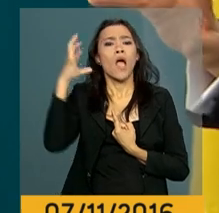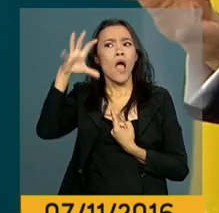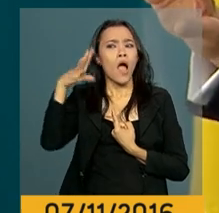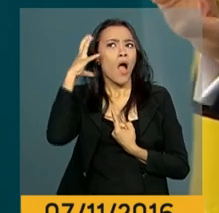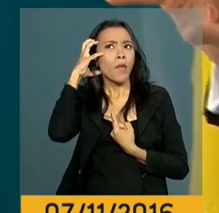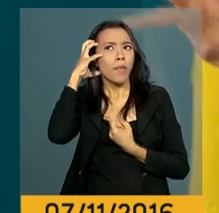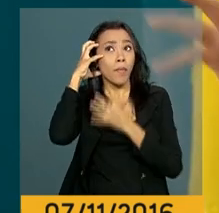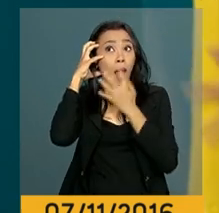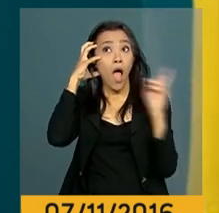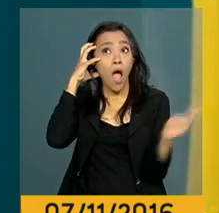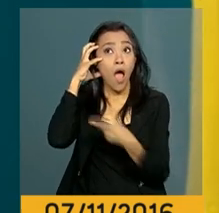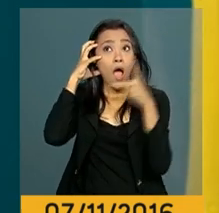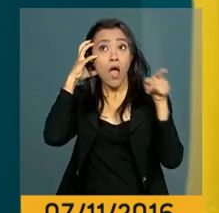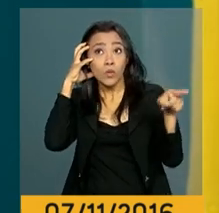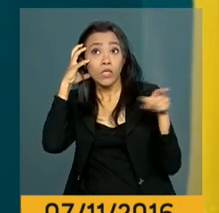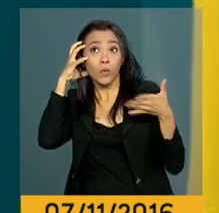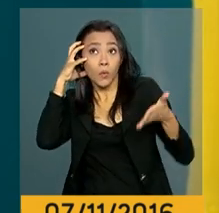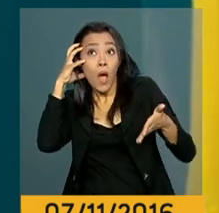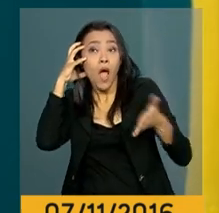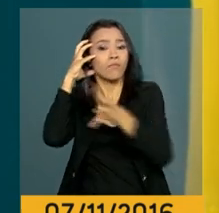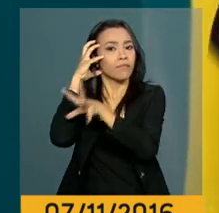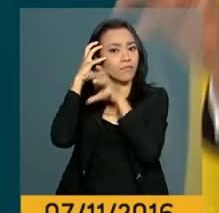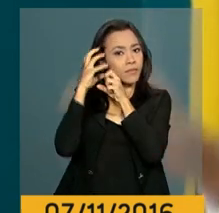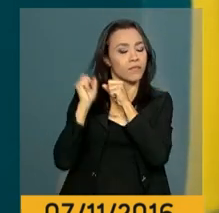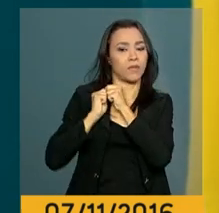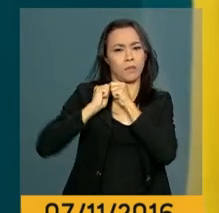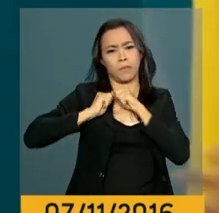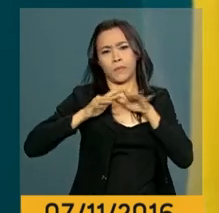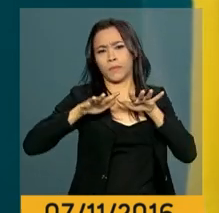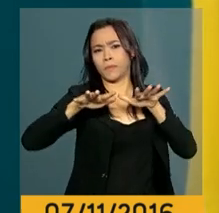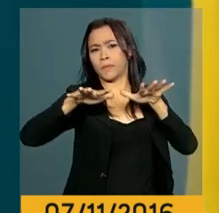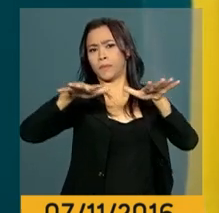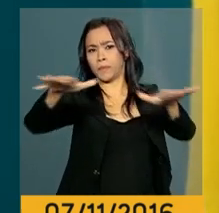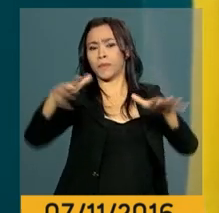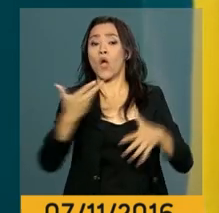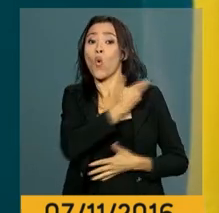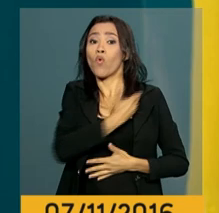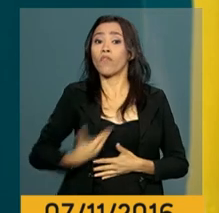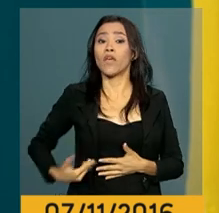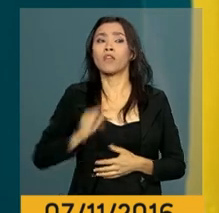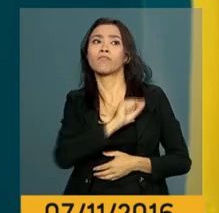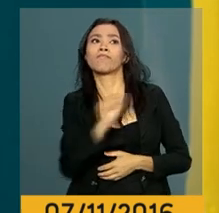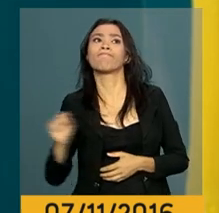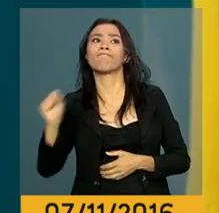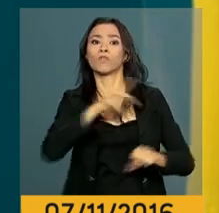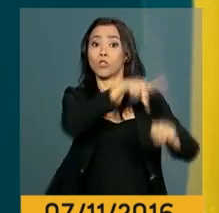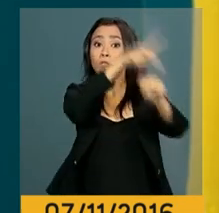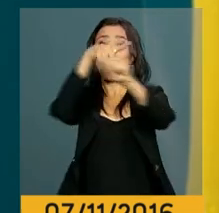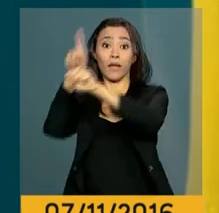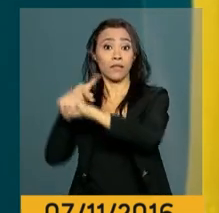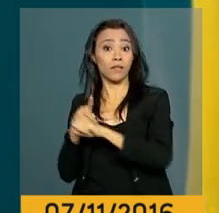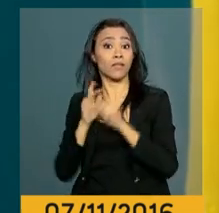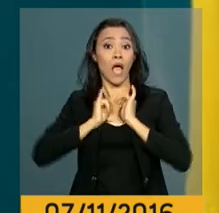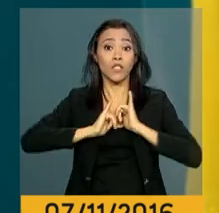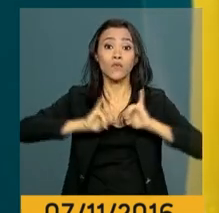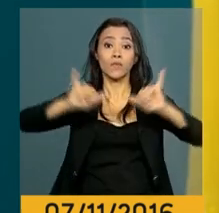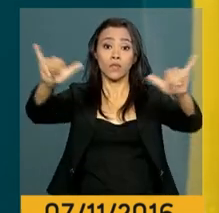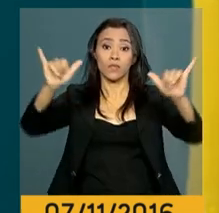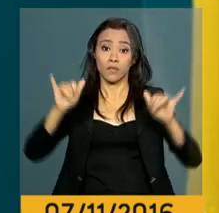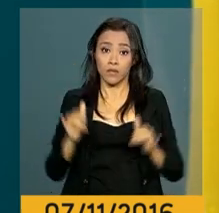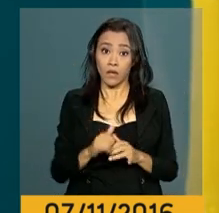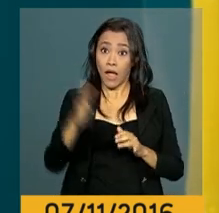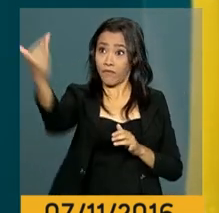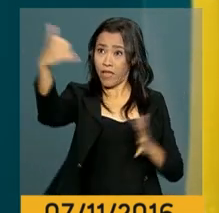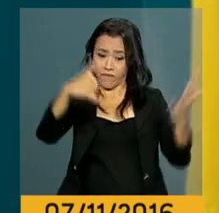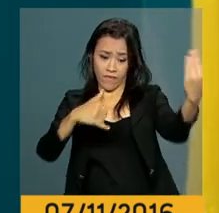com vários radioamadores do mundo que se comunicam com os governos dos respectivos países e para lá vão missões